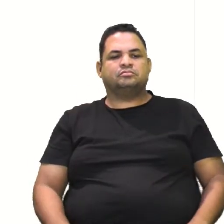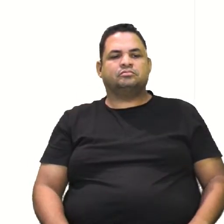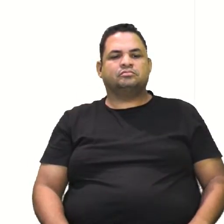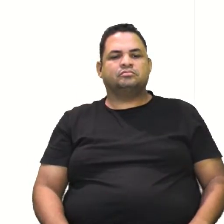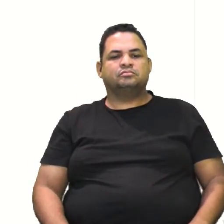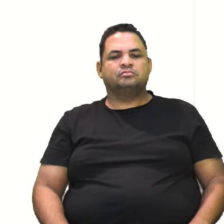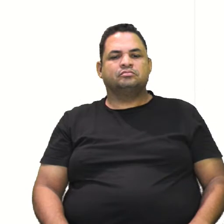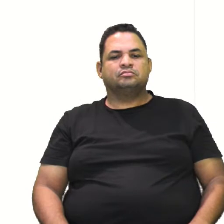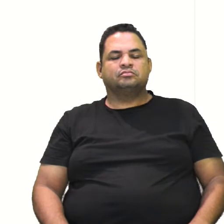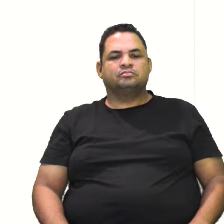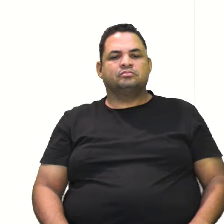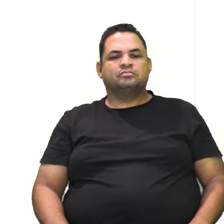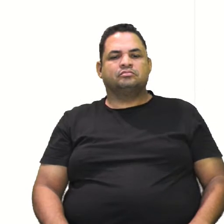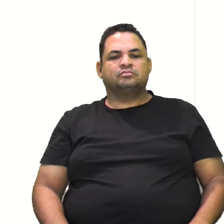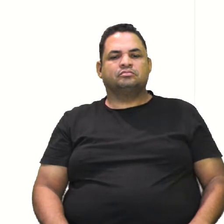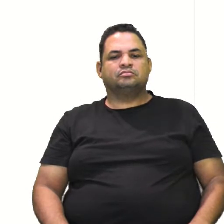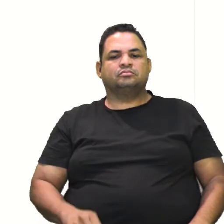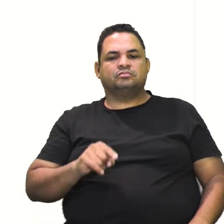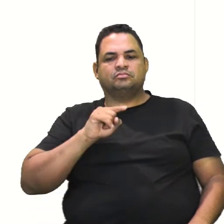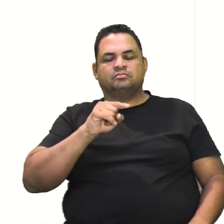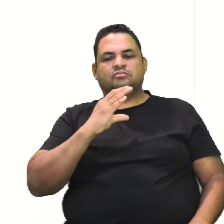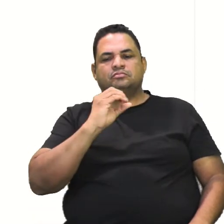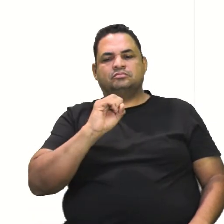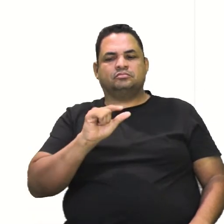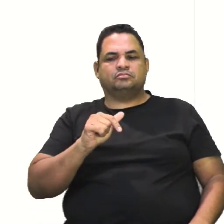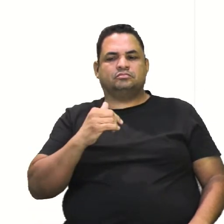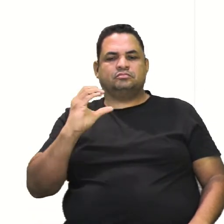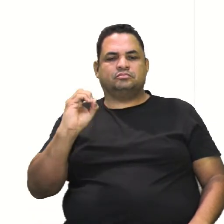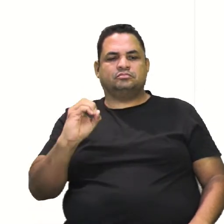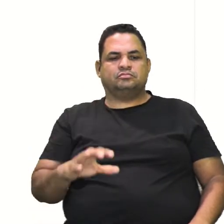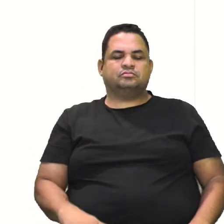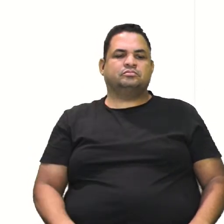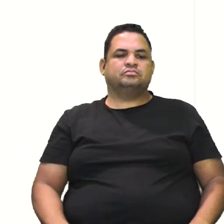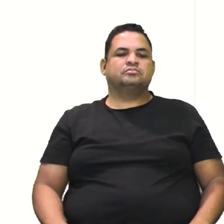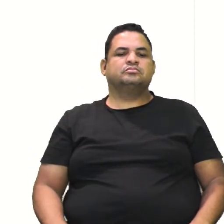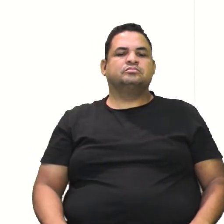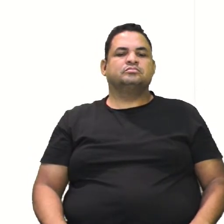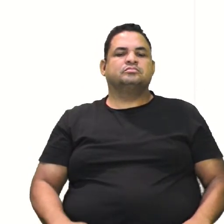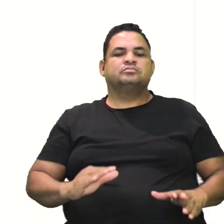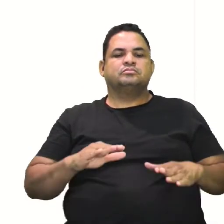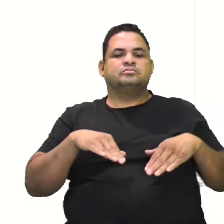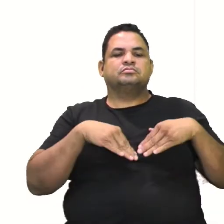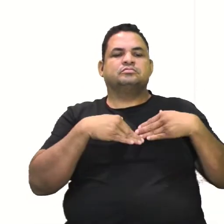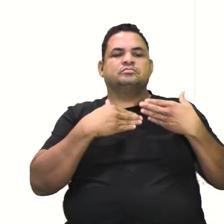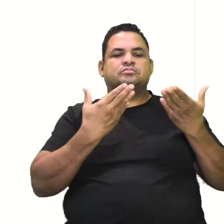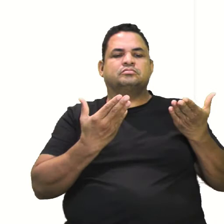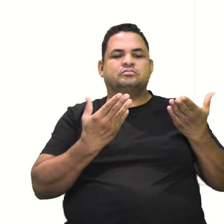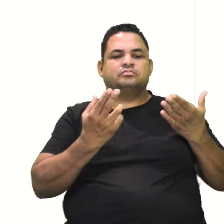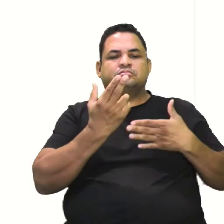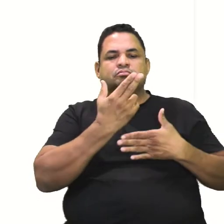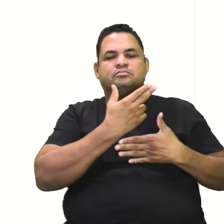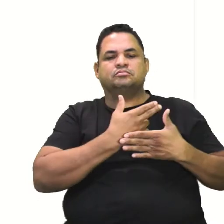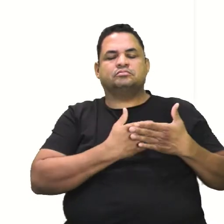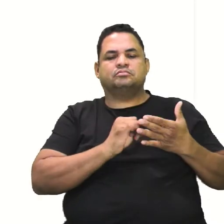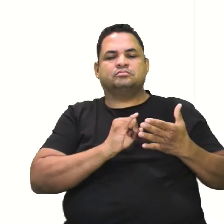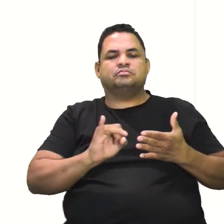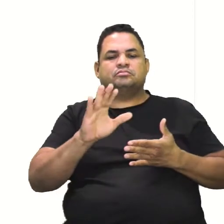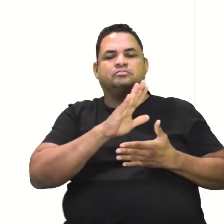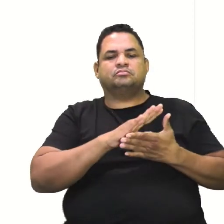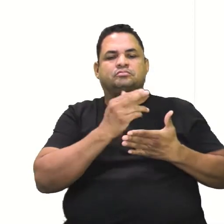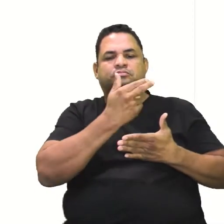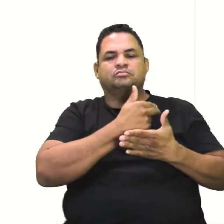né? Separadinha, né? Tá? É o ponto 0, 0. Aí vem a pergunta, ó, qual dessas figuras